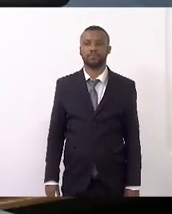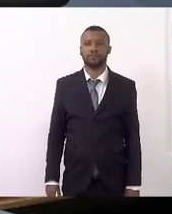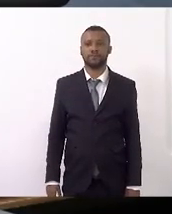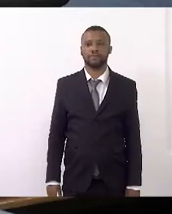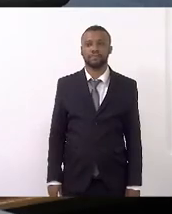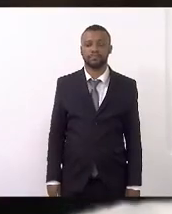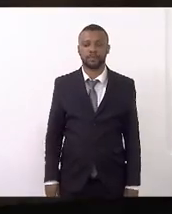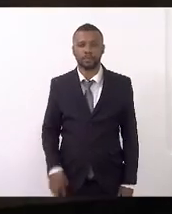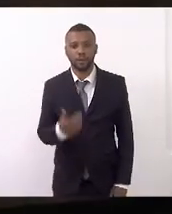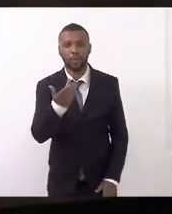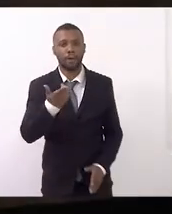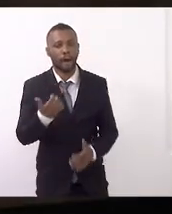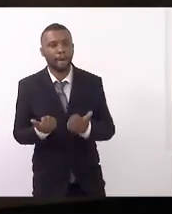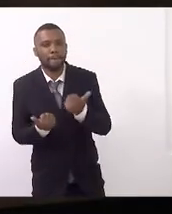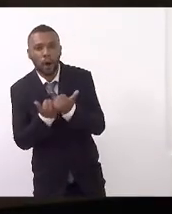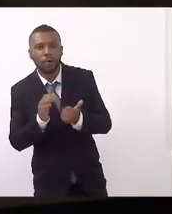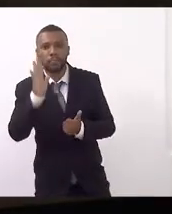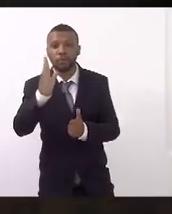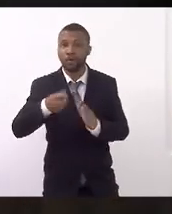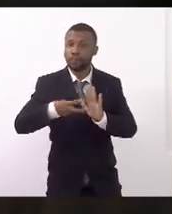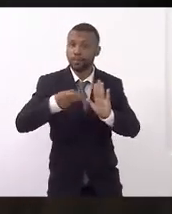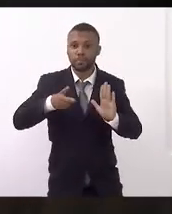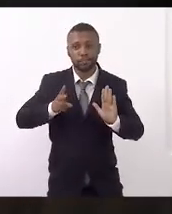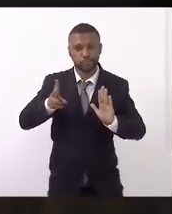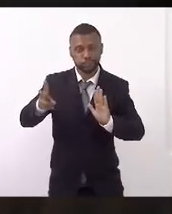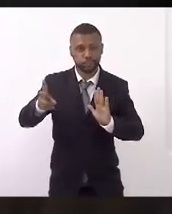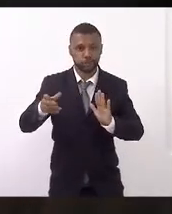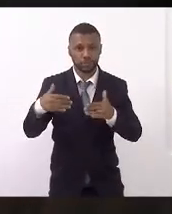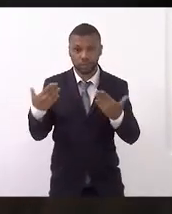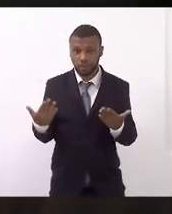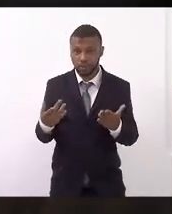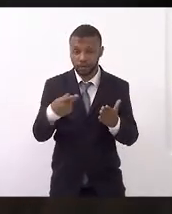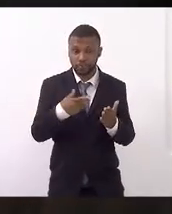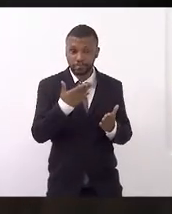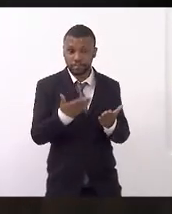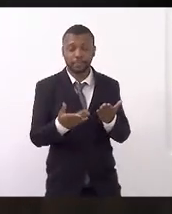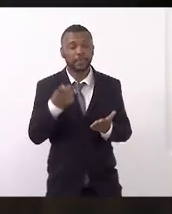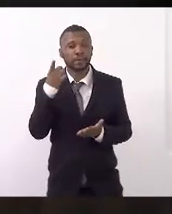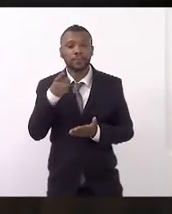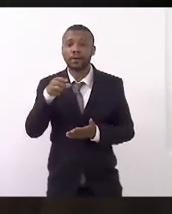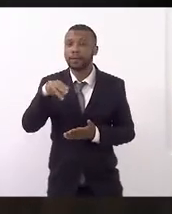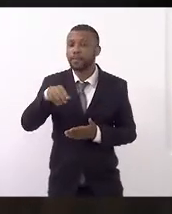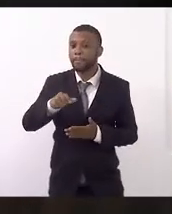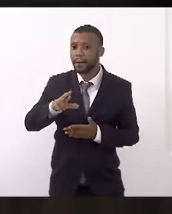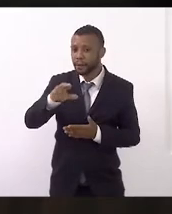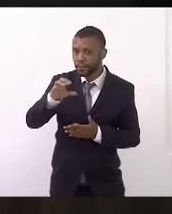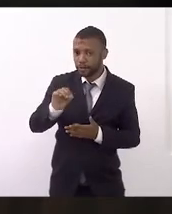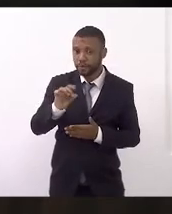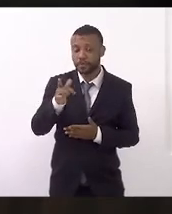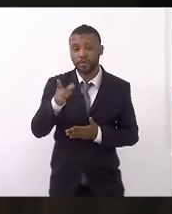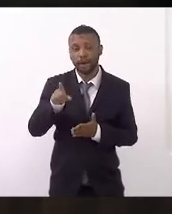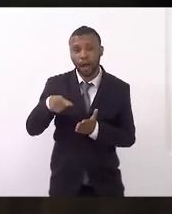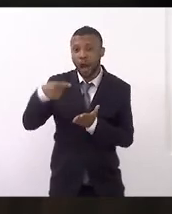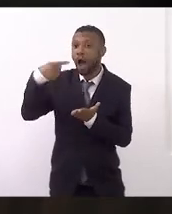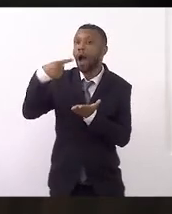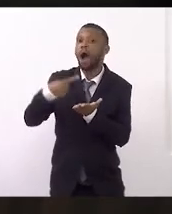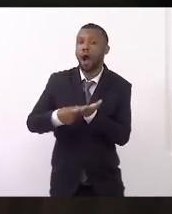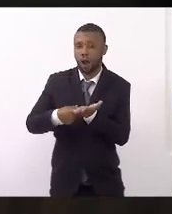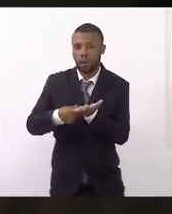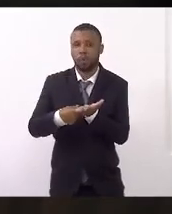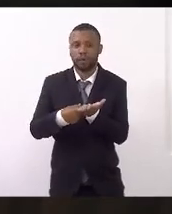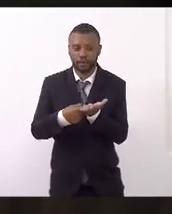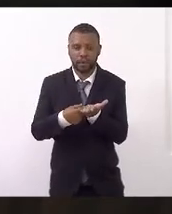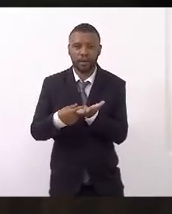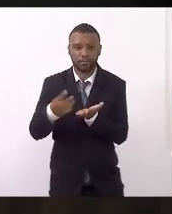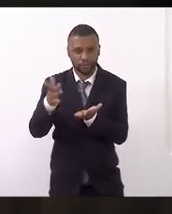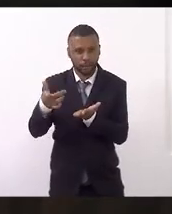Pela manutenção, senhor presidente. Então, esse, deputado Márcio, estava acordado.